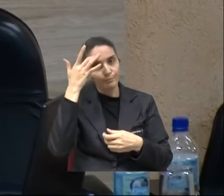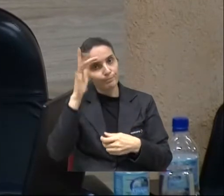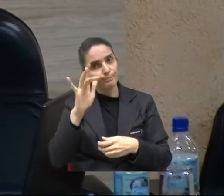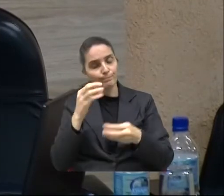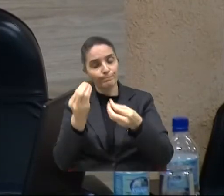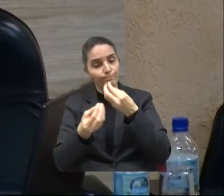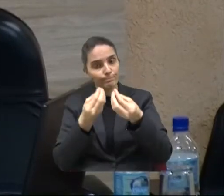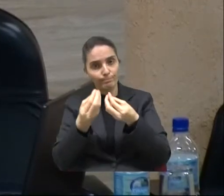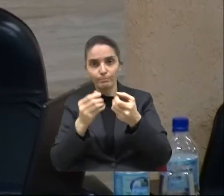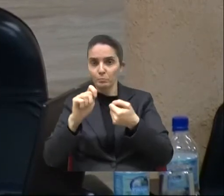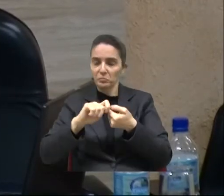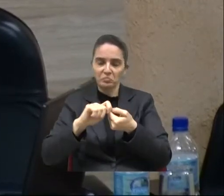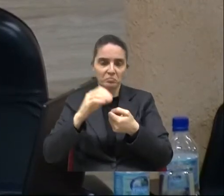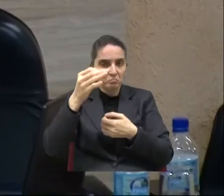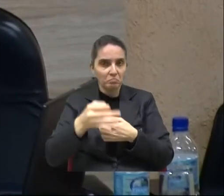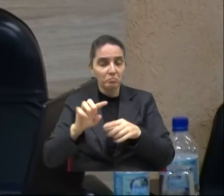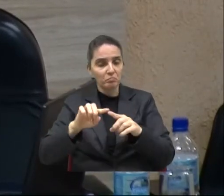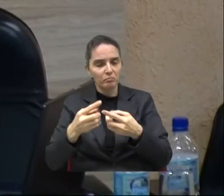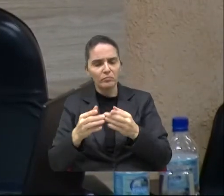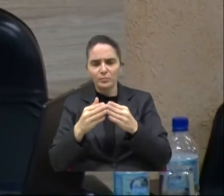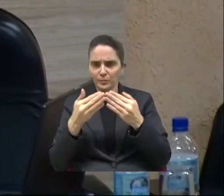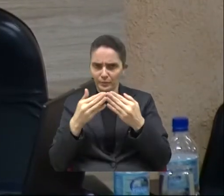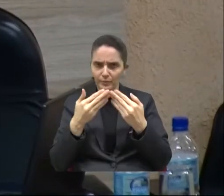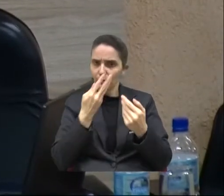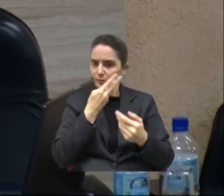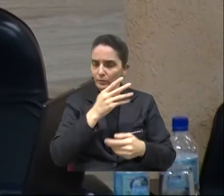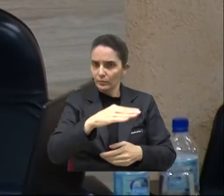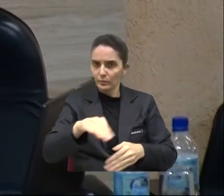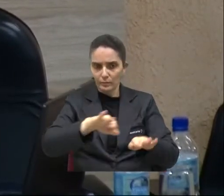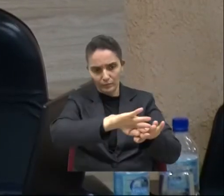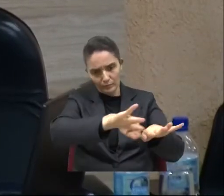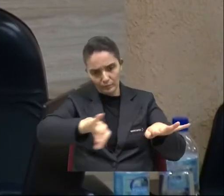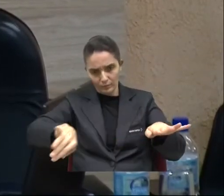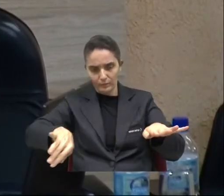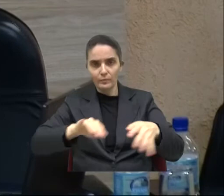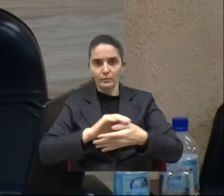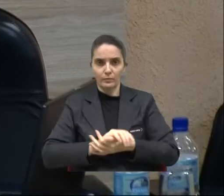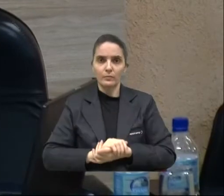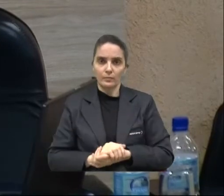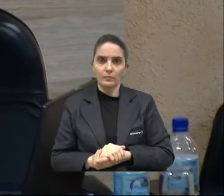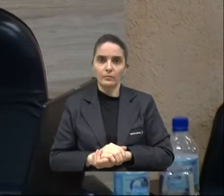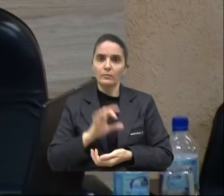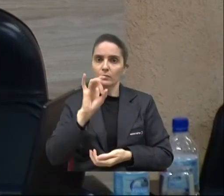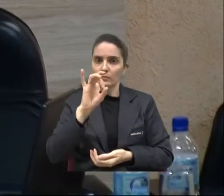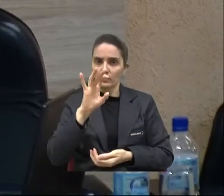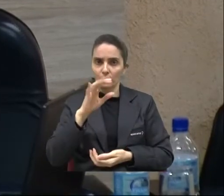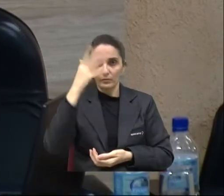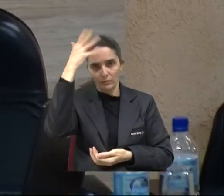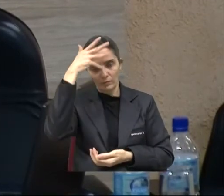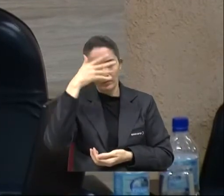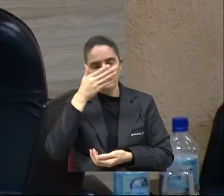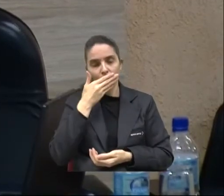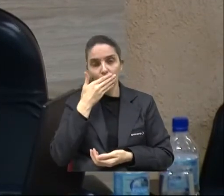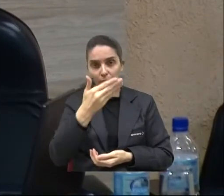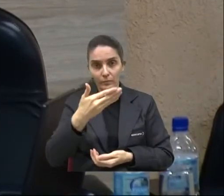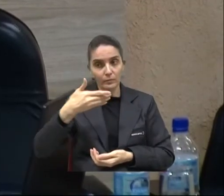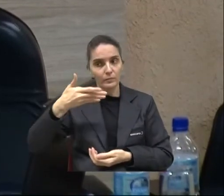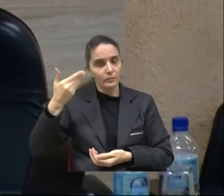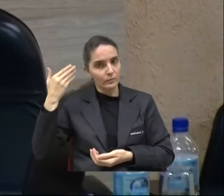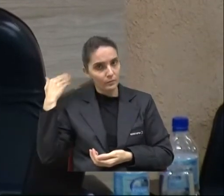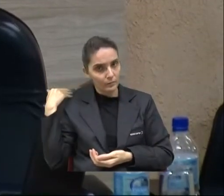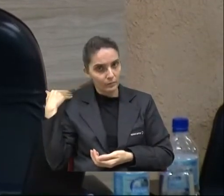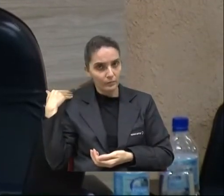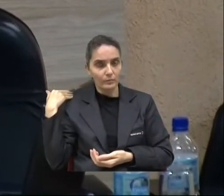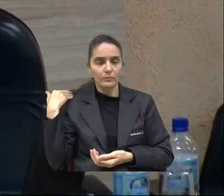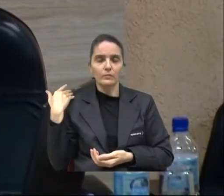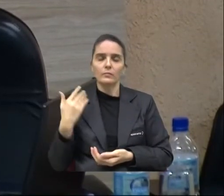legítima de se fazer isso, mas que retirem essas crianças do local. É uma colocação que já fiz da outra vez que houve